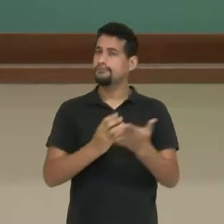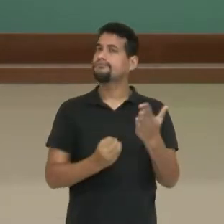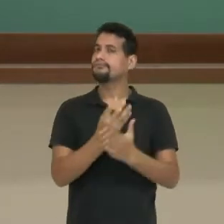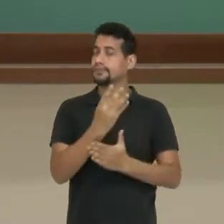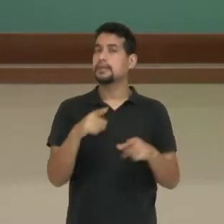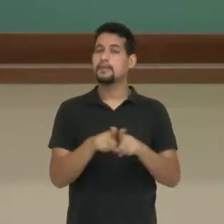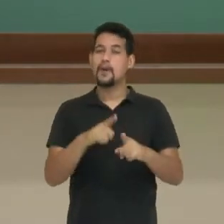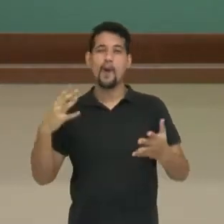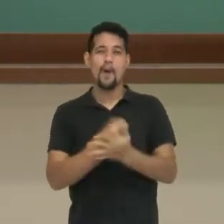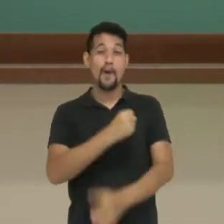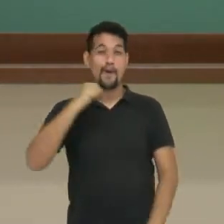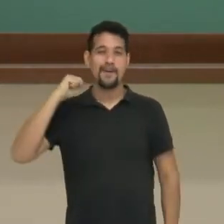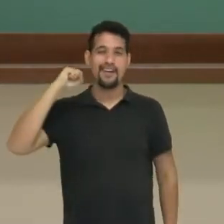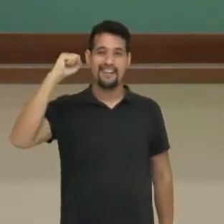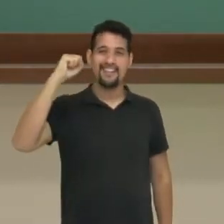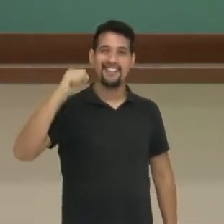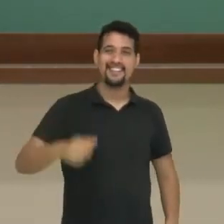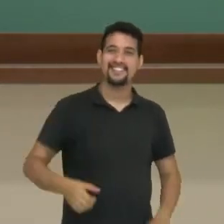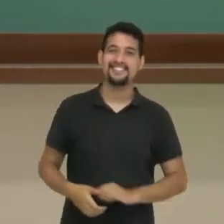para vencer o adversário.